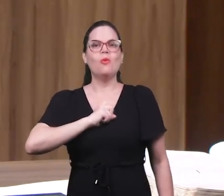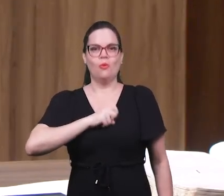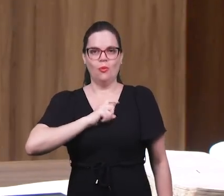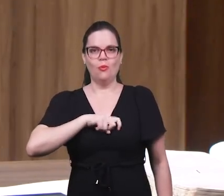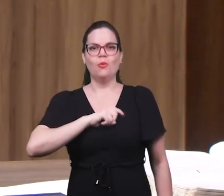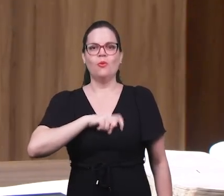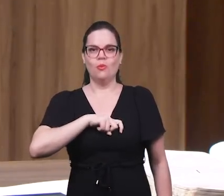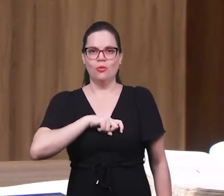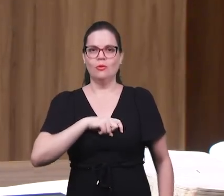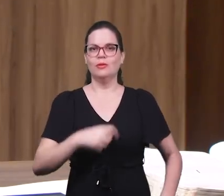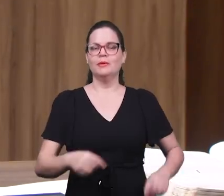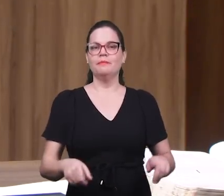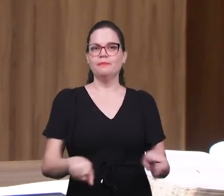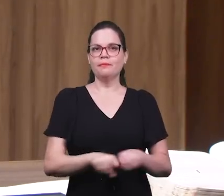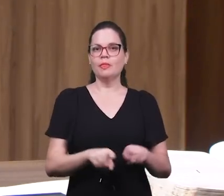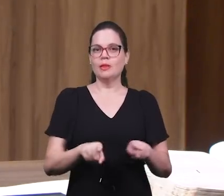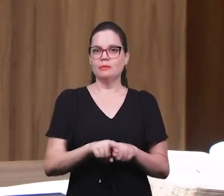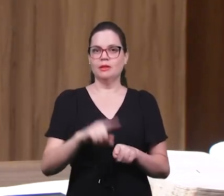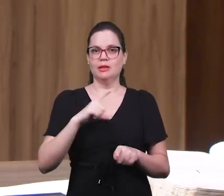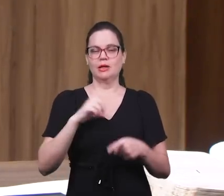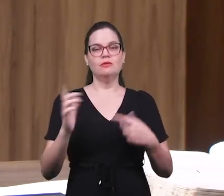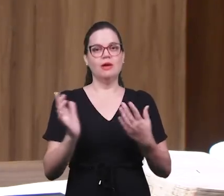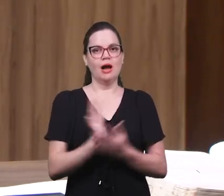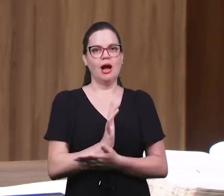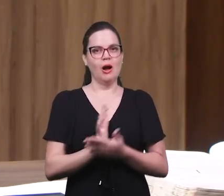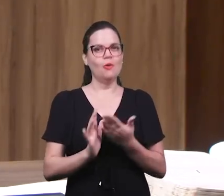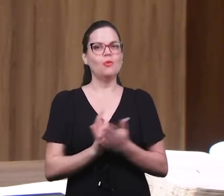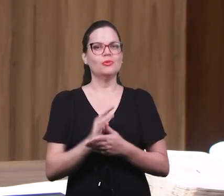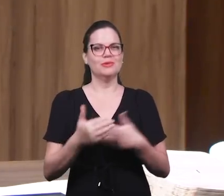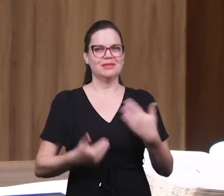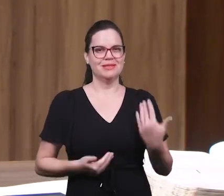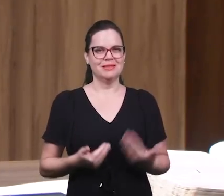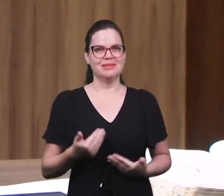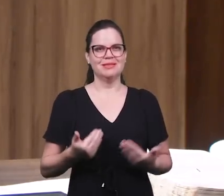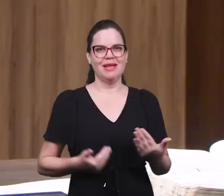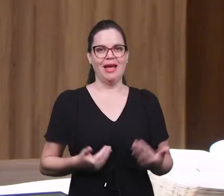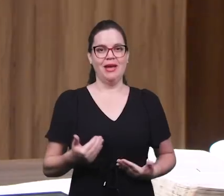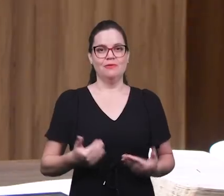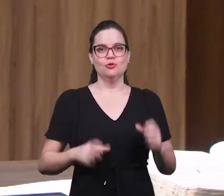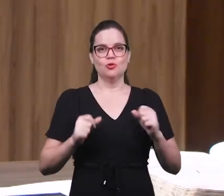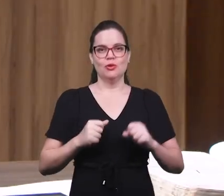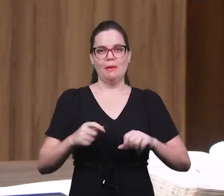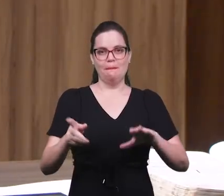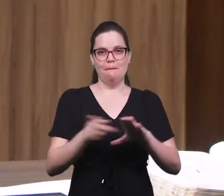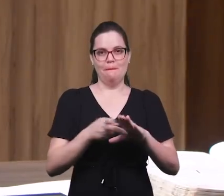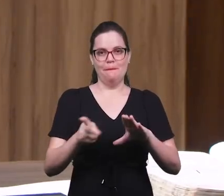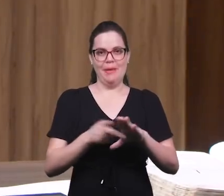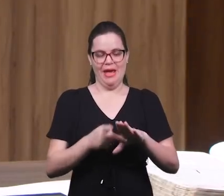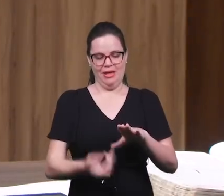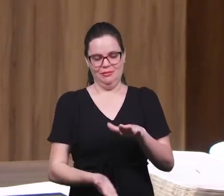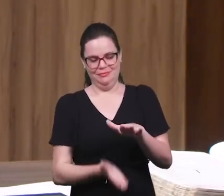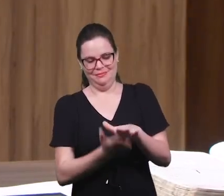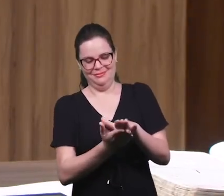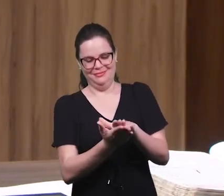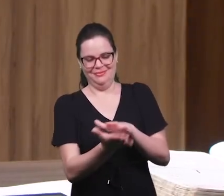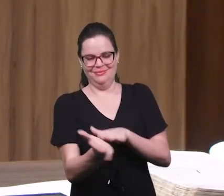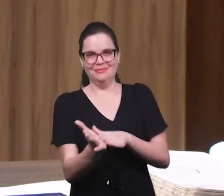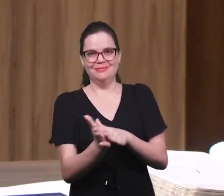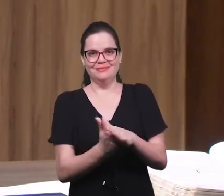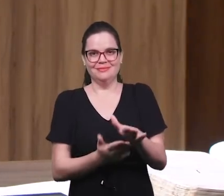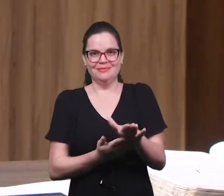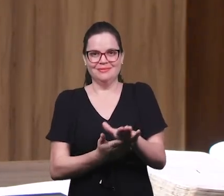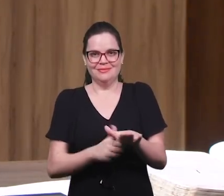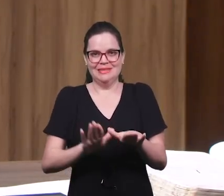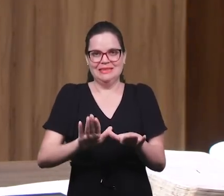alguns mártires que tem Marco Aurélio foram obrigados a passar com os pés feridos, né? Sob cravos, sob